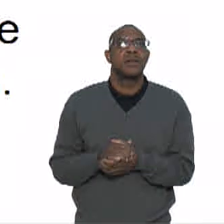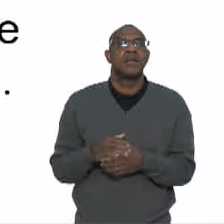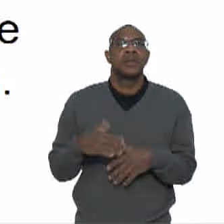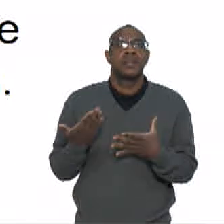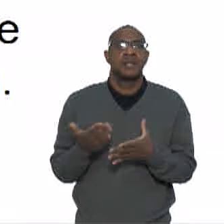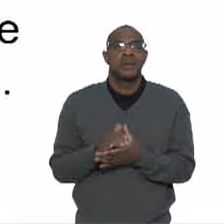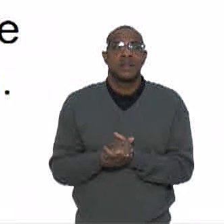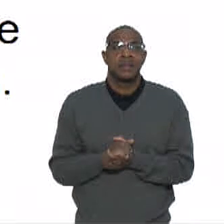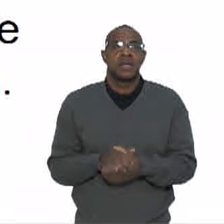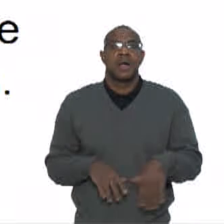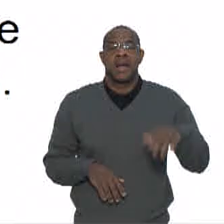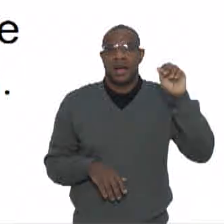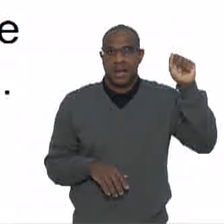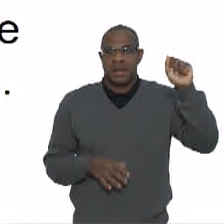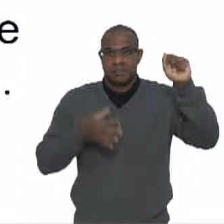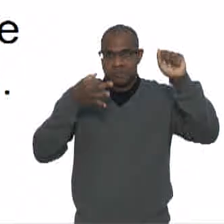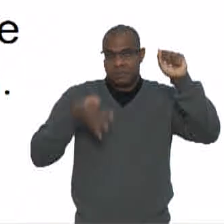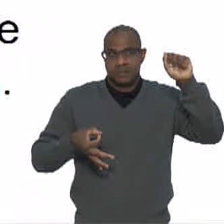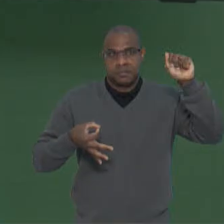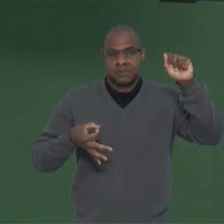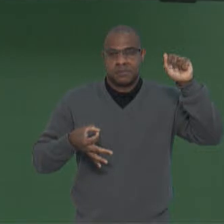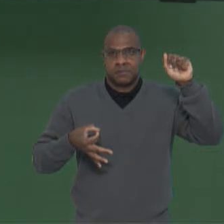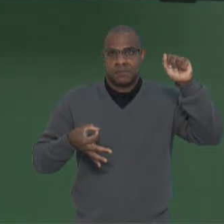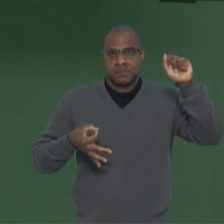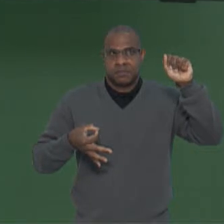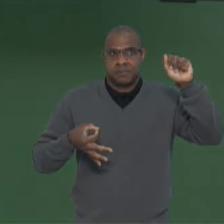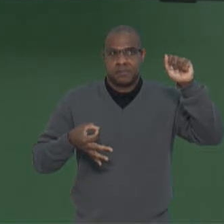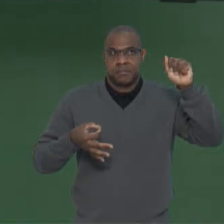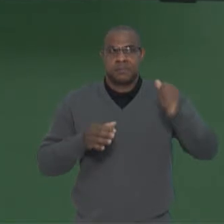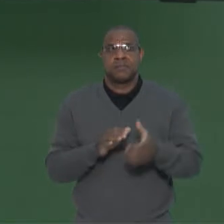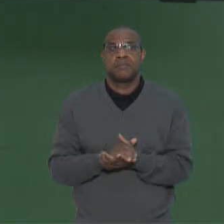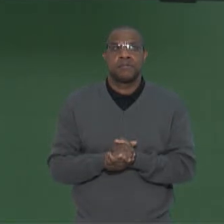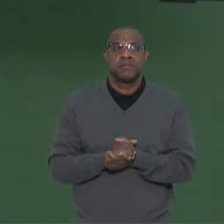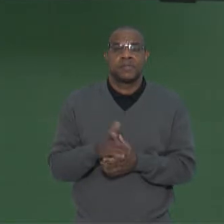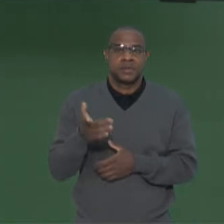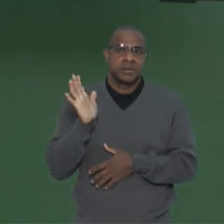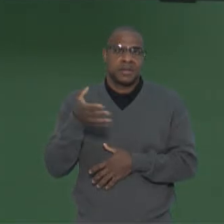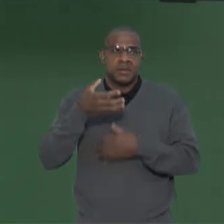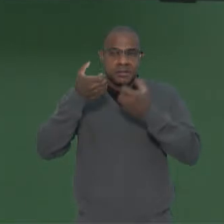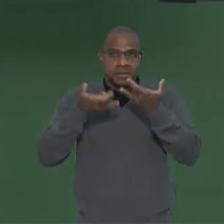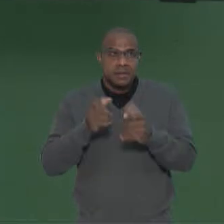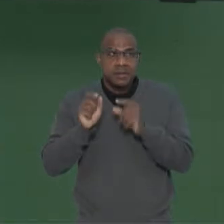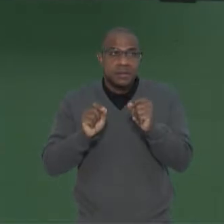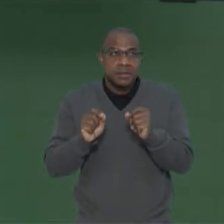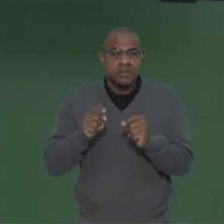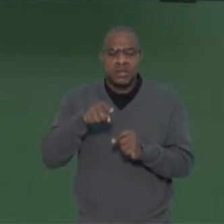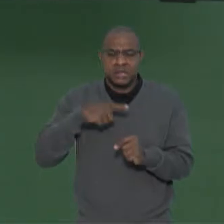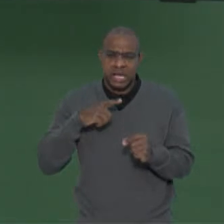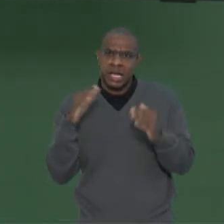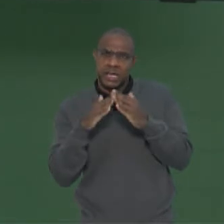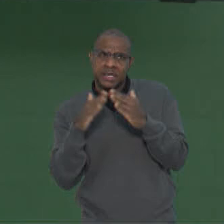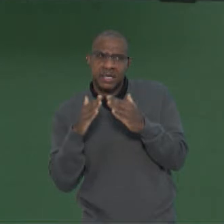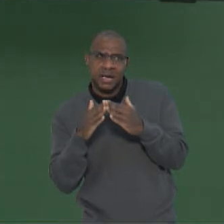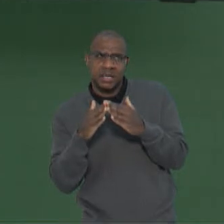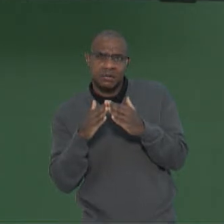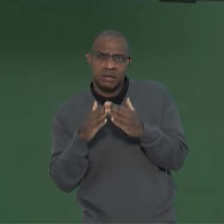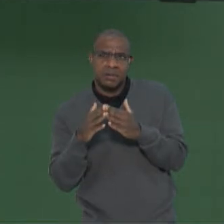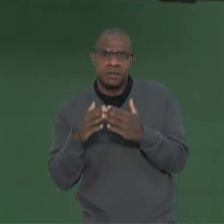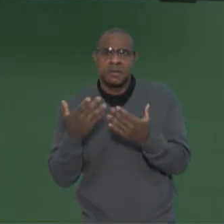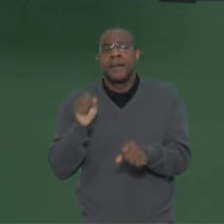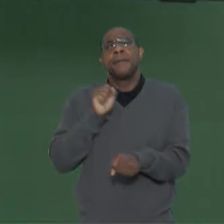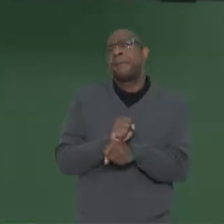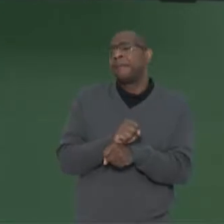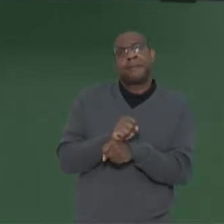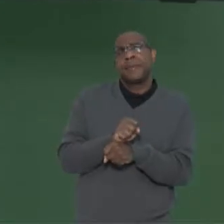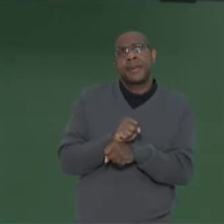resposta correta, ok? Então, aquilo que eu havia comentado com vocês, né? Porque você está em casa, que você vai deixar de praticar